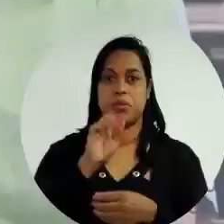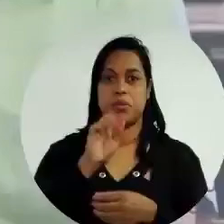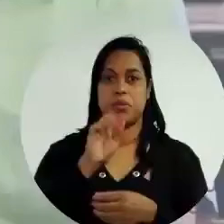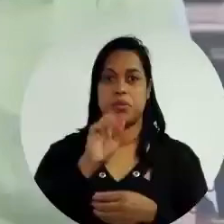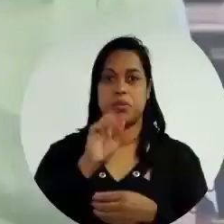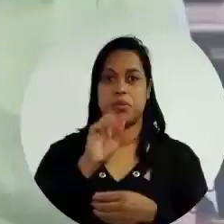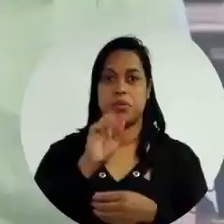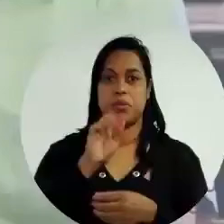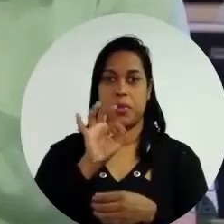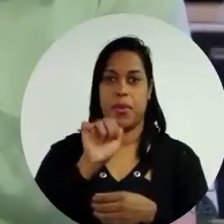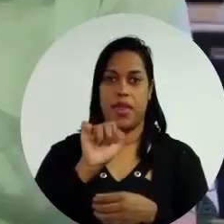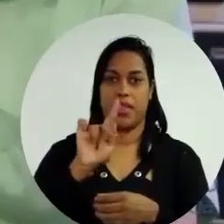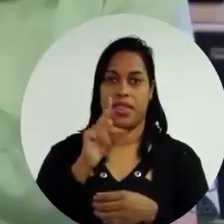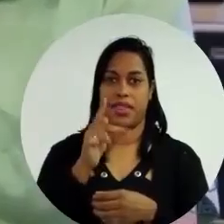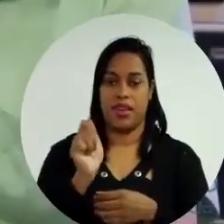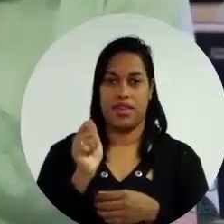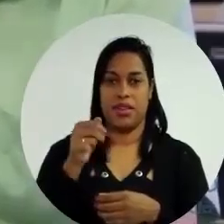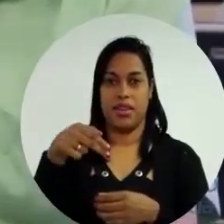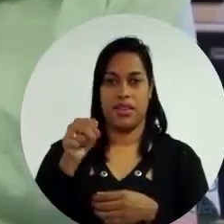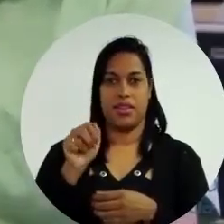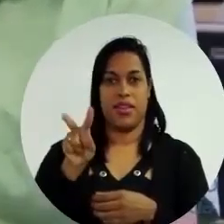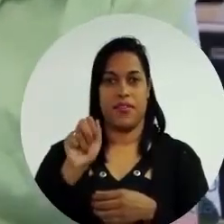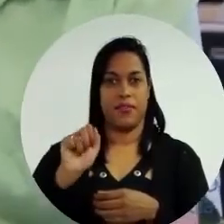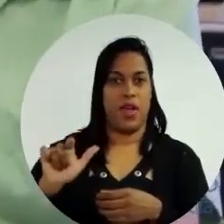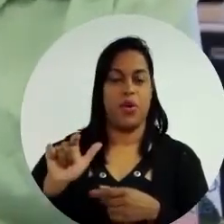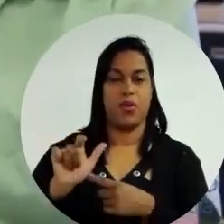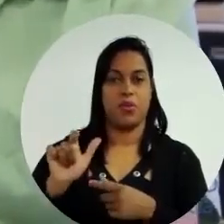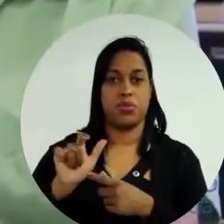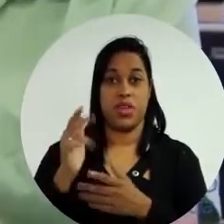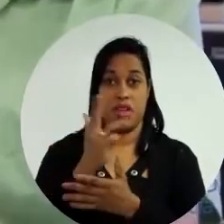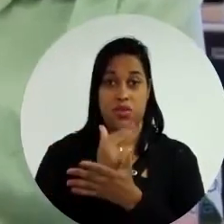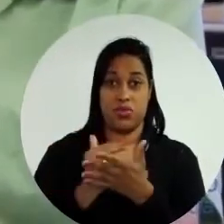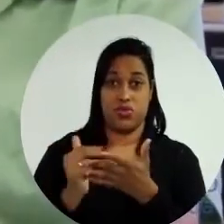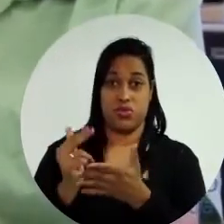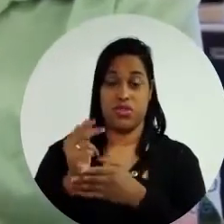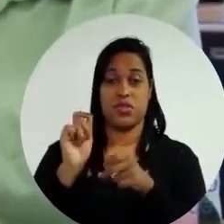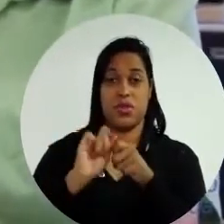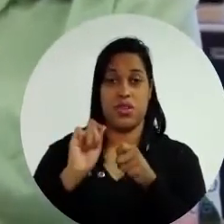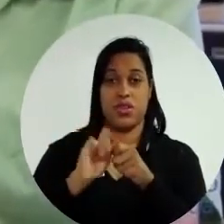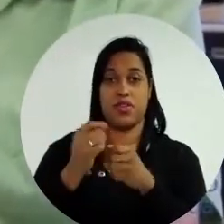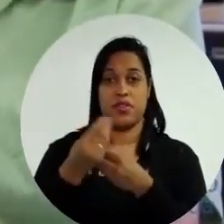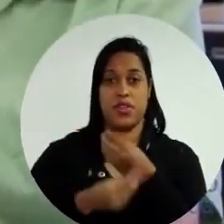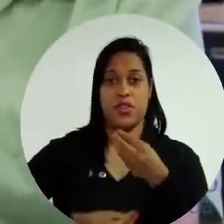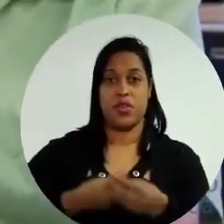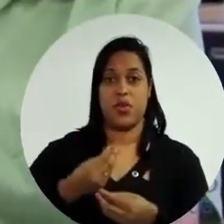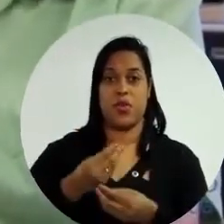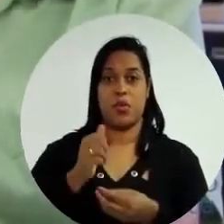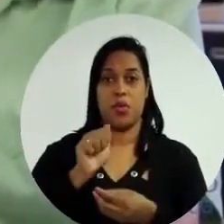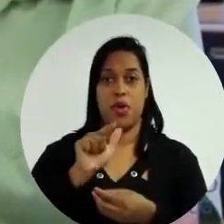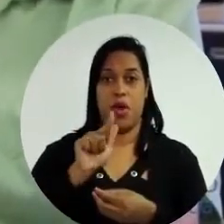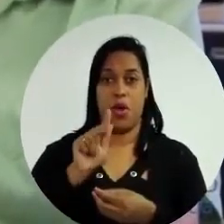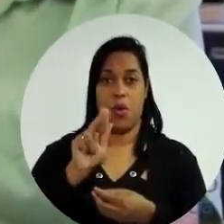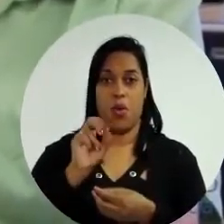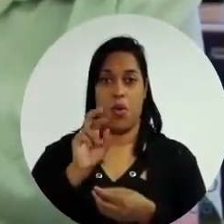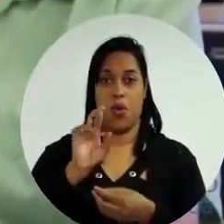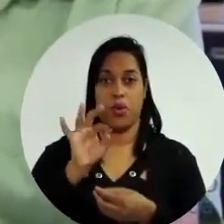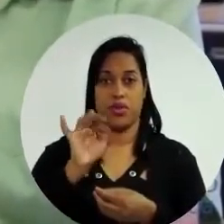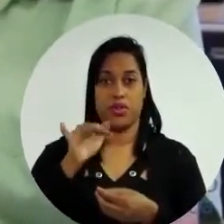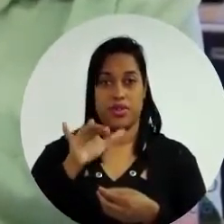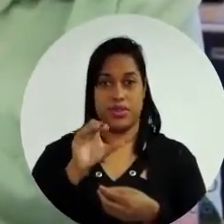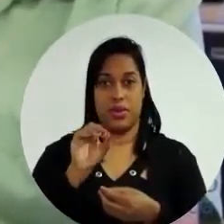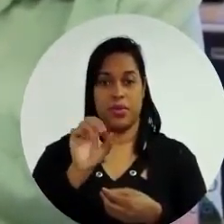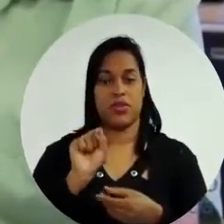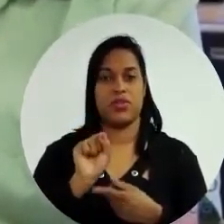youtube.com/EAD Pernambuco. Já a ilustração vetorial, ela é feita de algoritmos, ela é